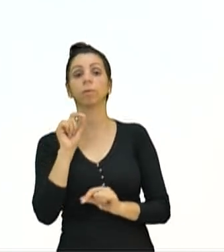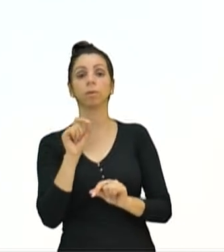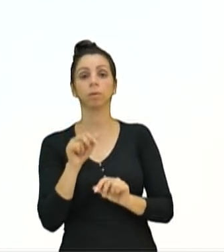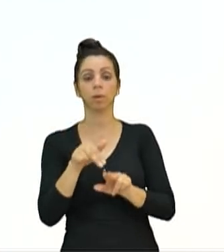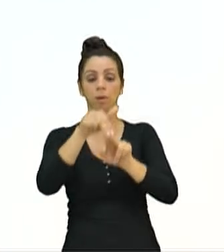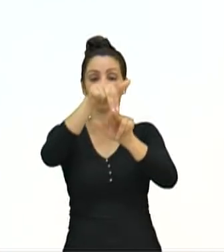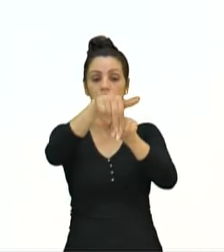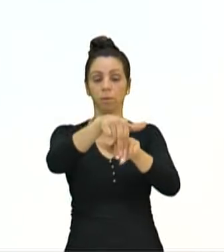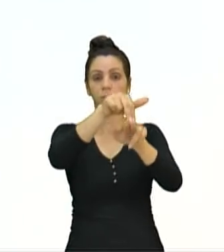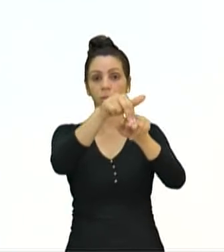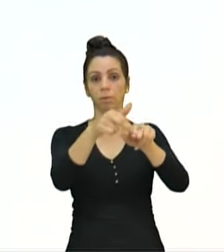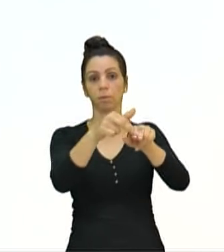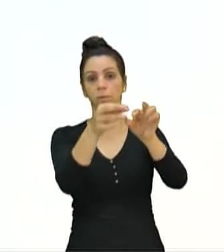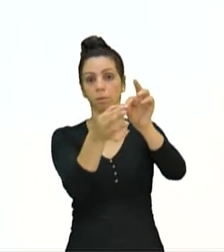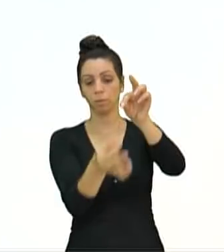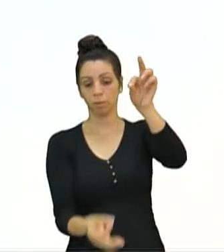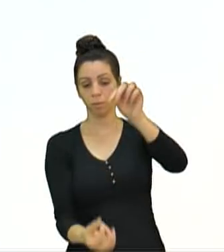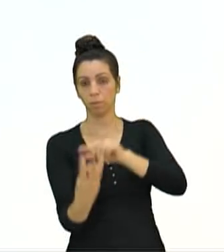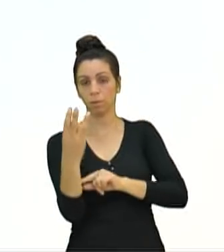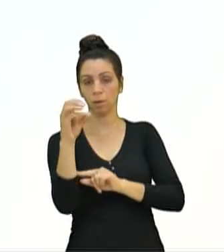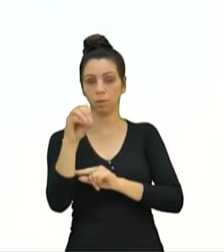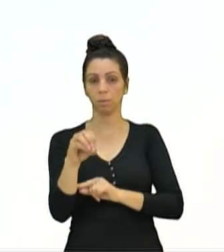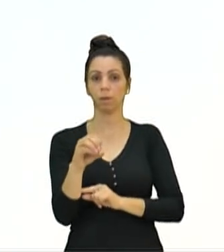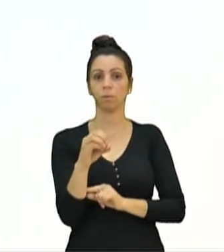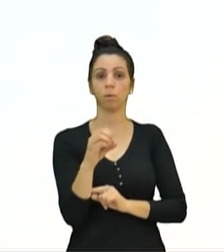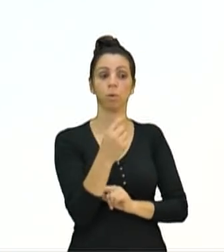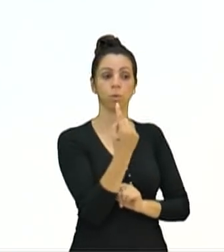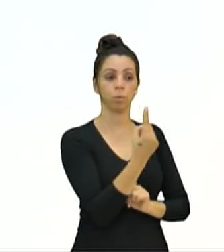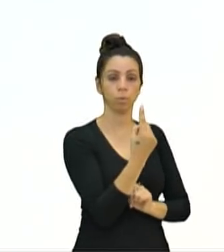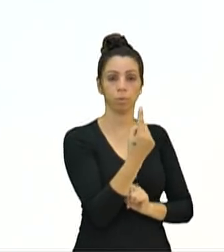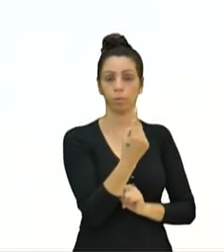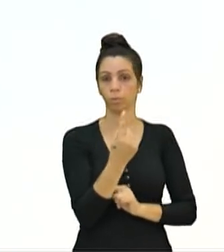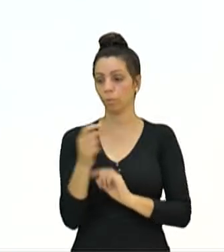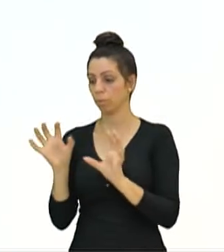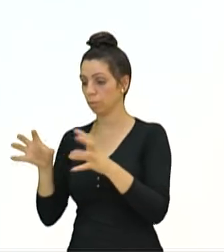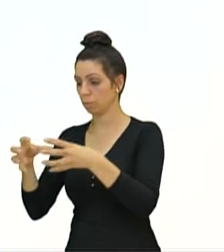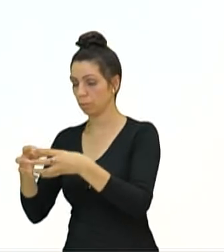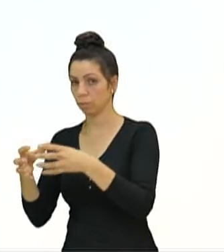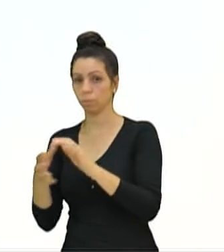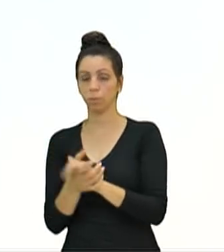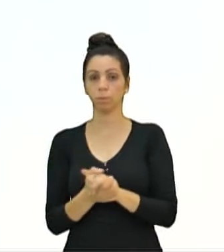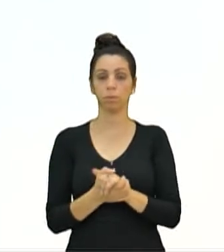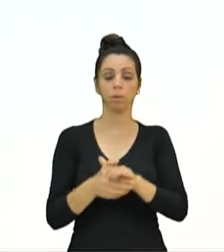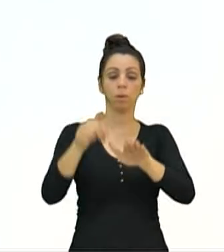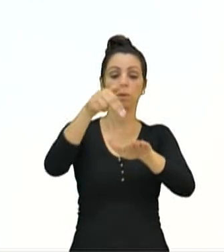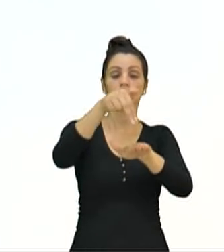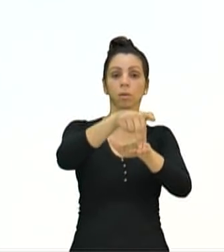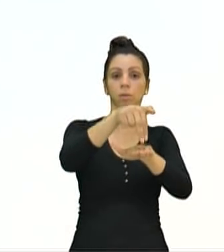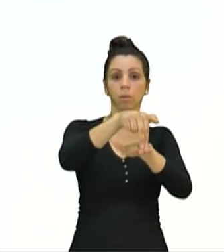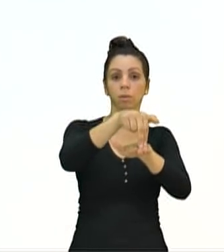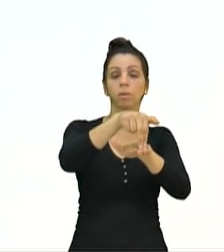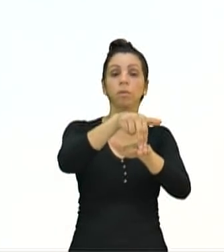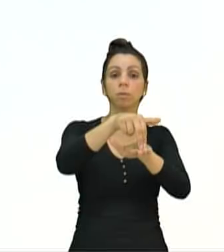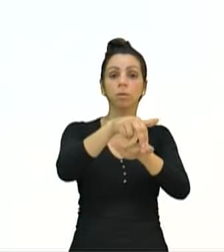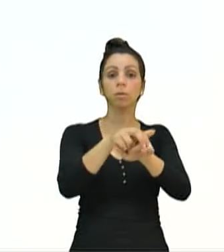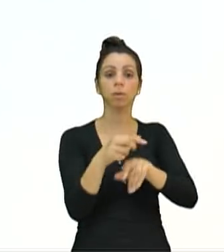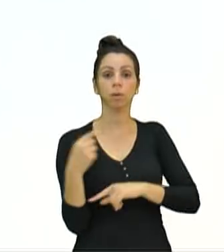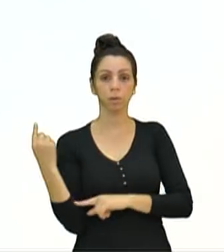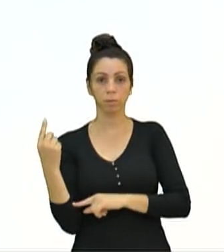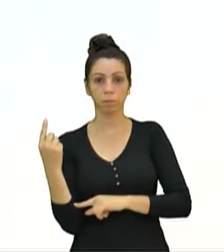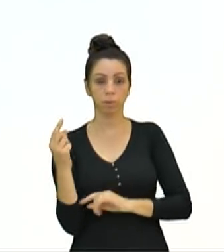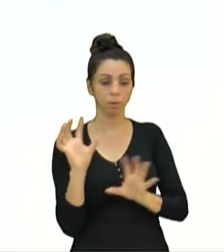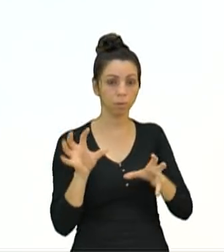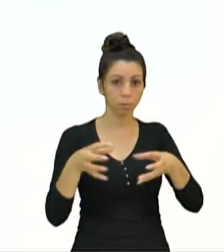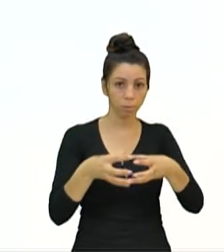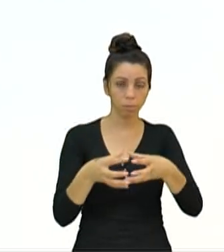metros, individual e sincronizado, e a plataforma de 10 metros, individual e sincronizado.